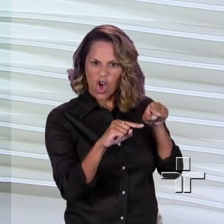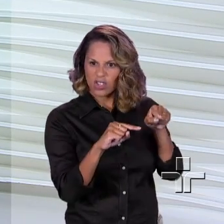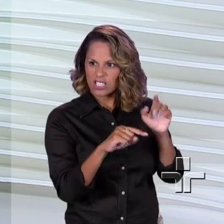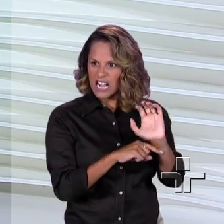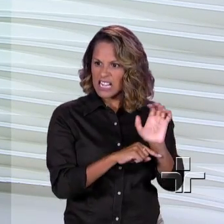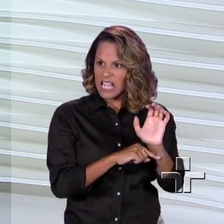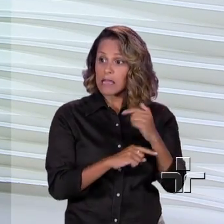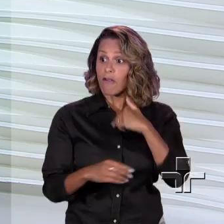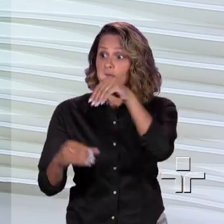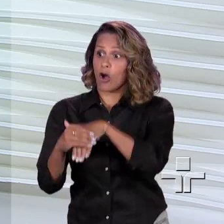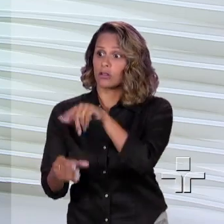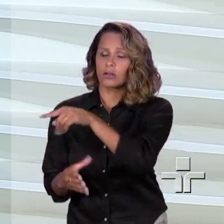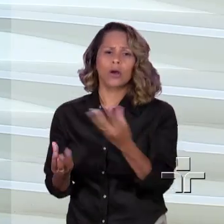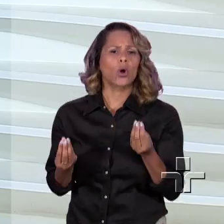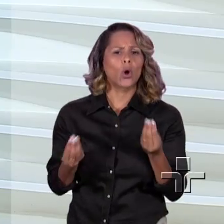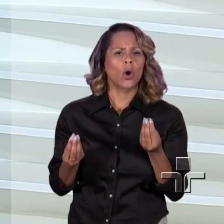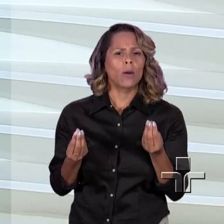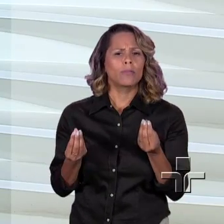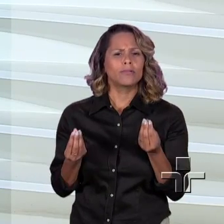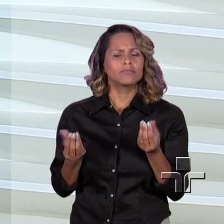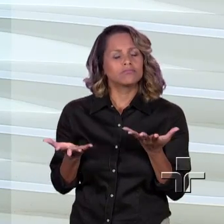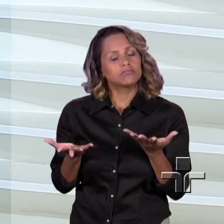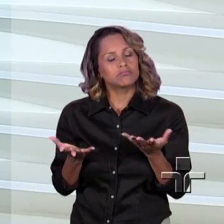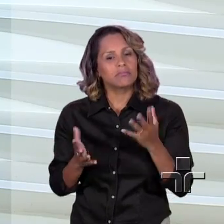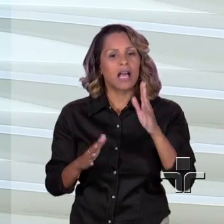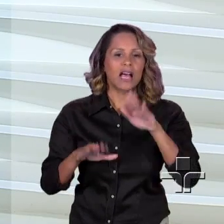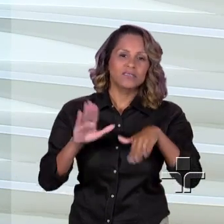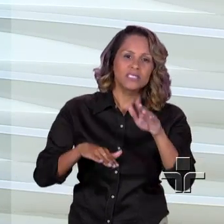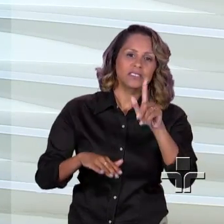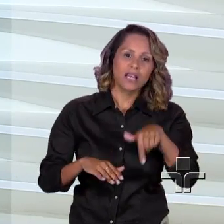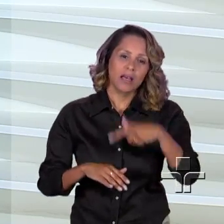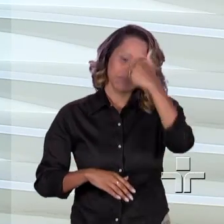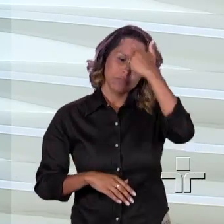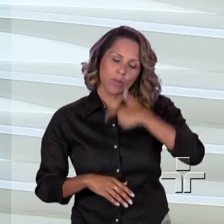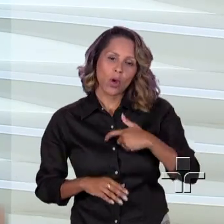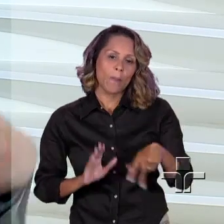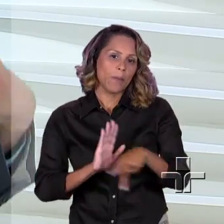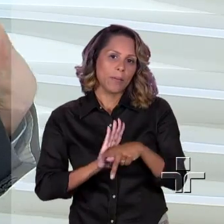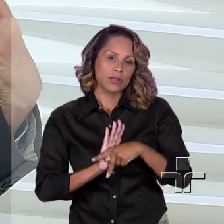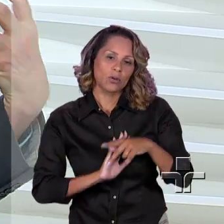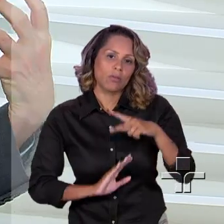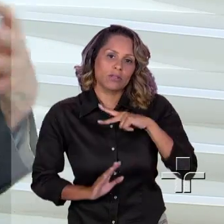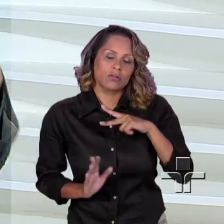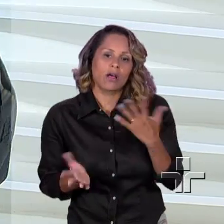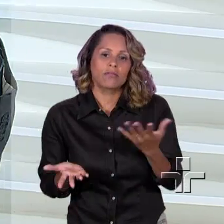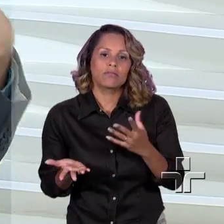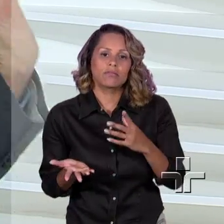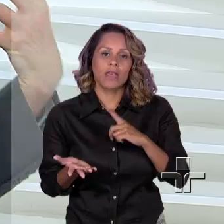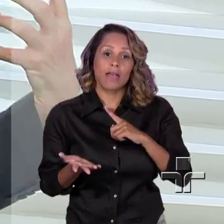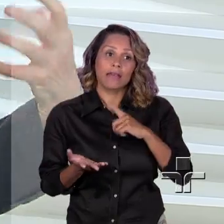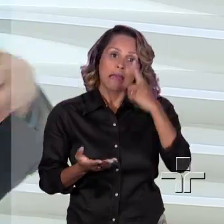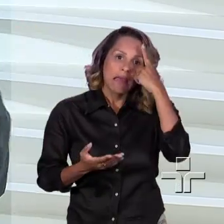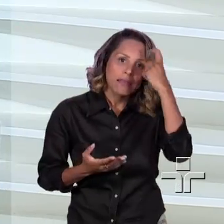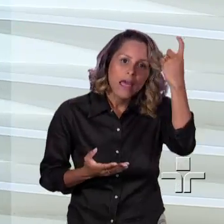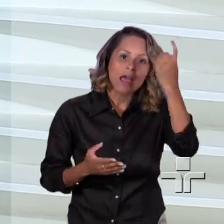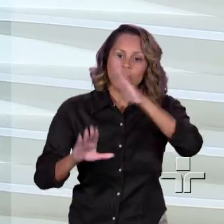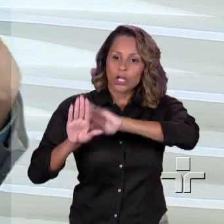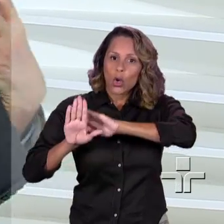é seu desejo sexual, seu comportamento sexual, outra sua posição de classe, outros são as ideias e a ideologia que